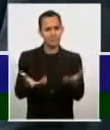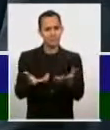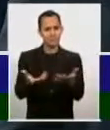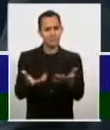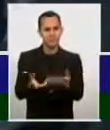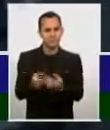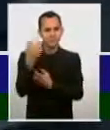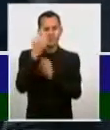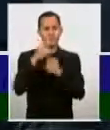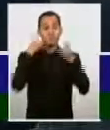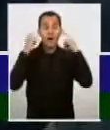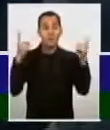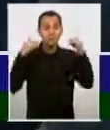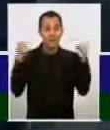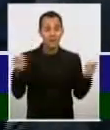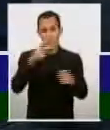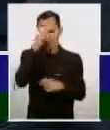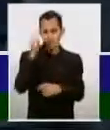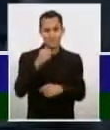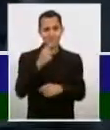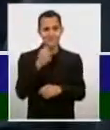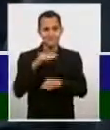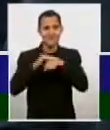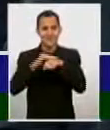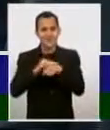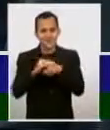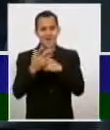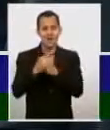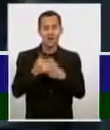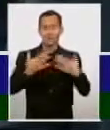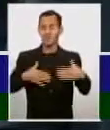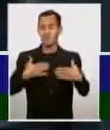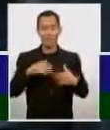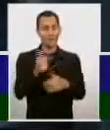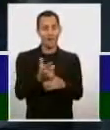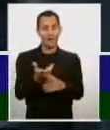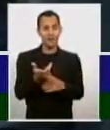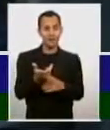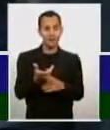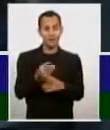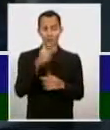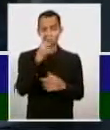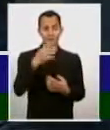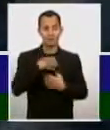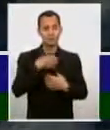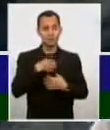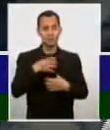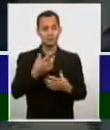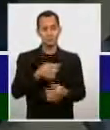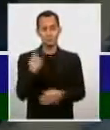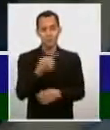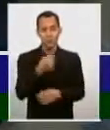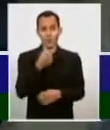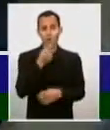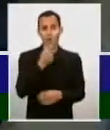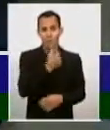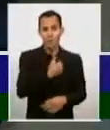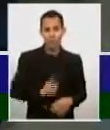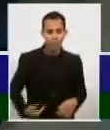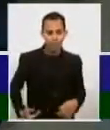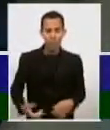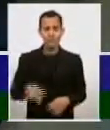num barulhão, num desrespeito, impedindo que as pessoas conversem ou tenham o seu sossego, não é uma postura que nós, homens